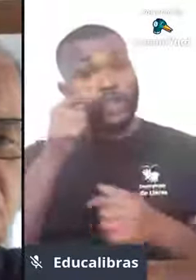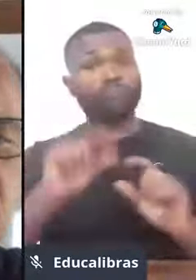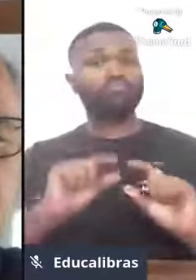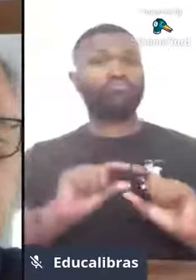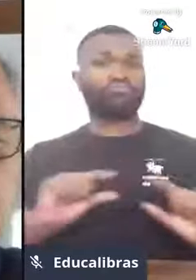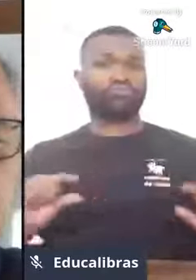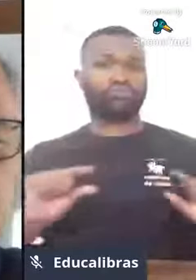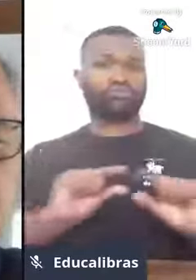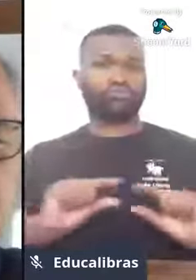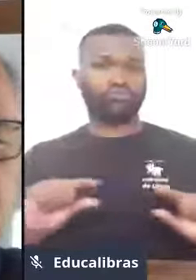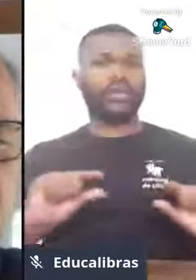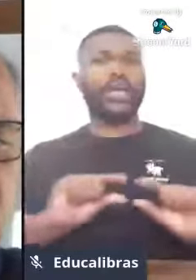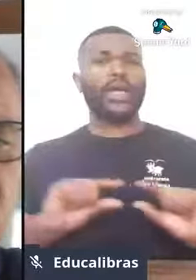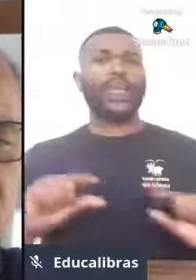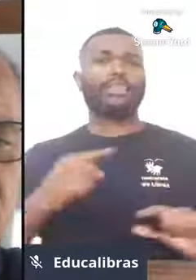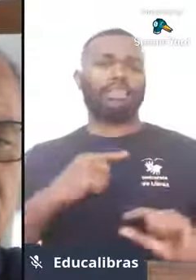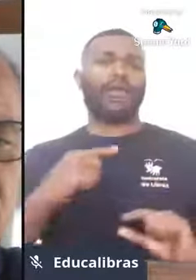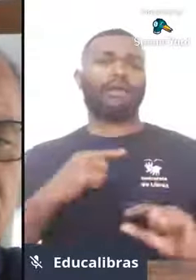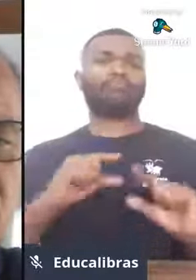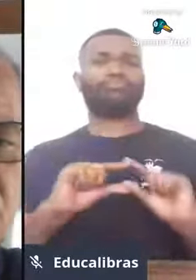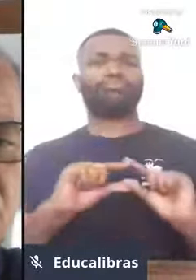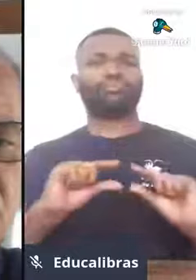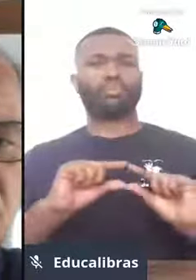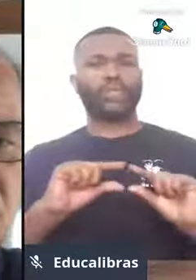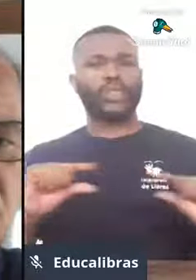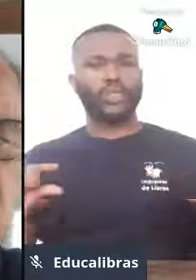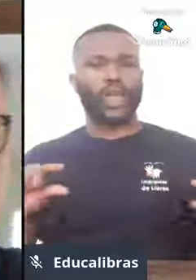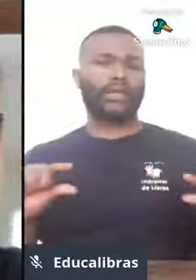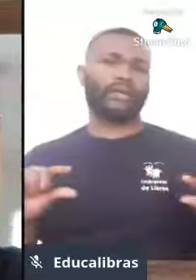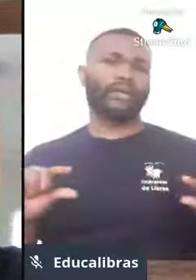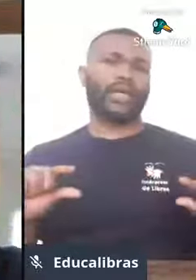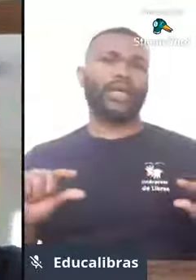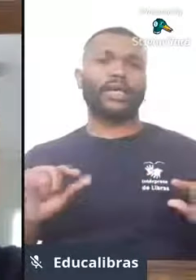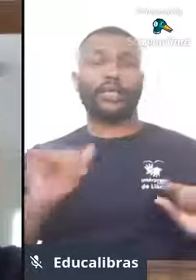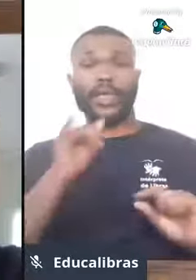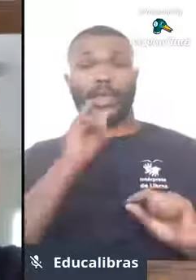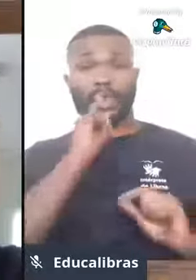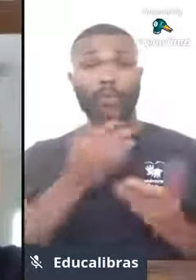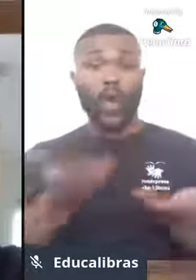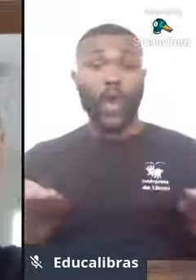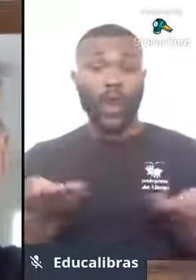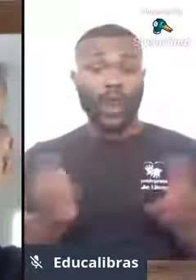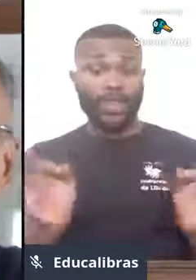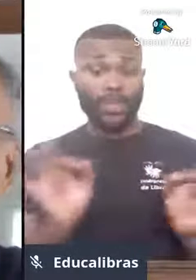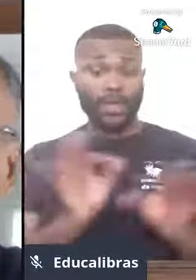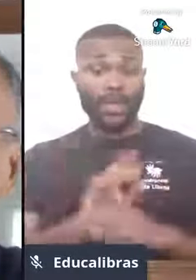estar disponível, né, a partir de agora, terminando já aqui, nós vamos subir